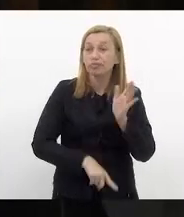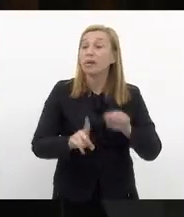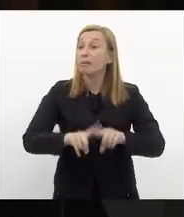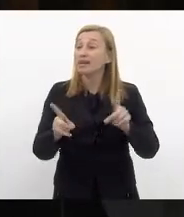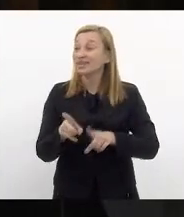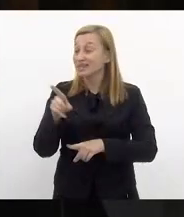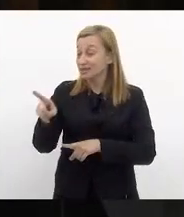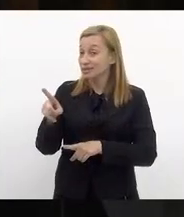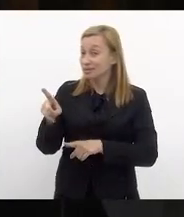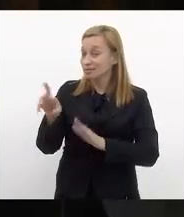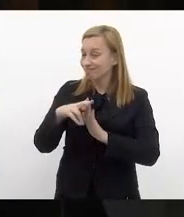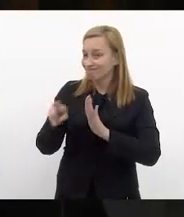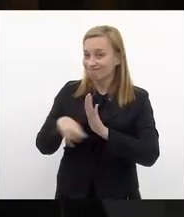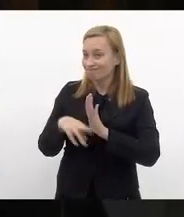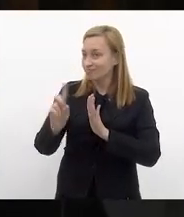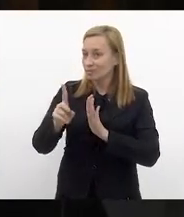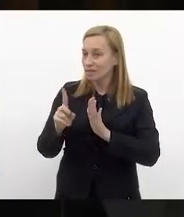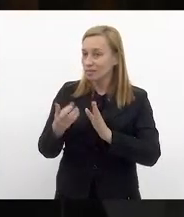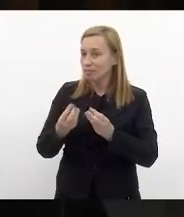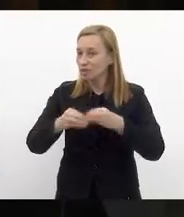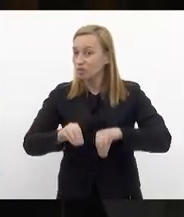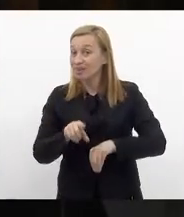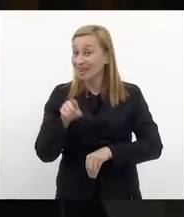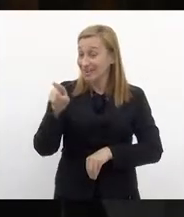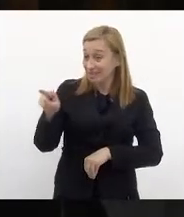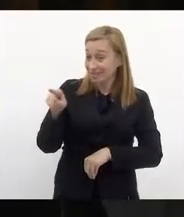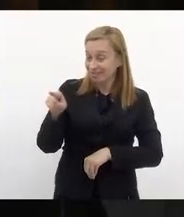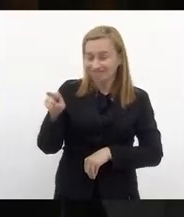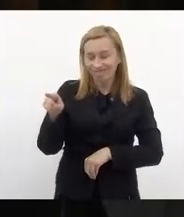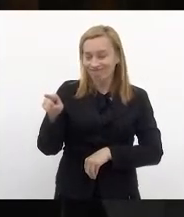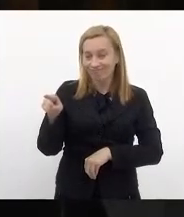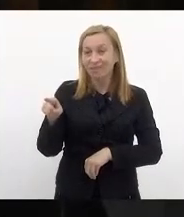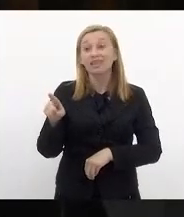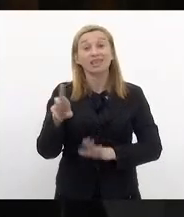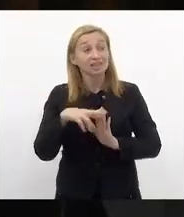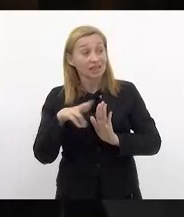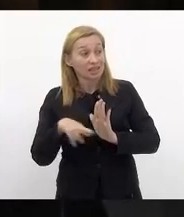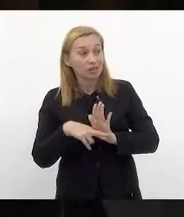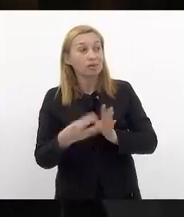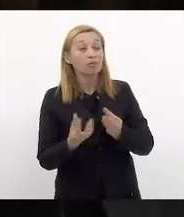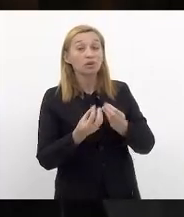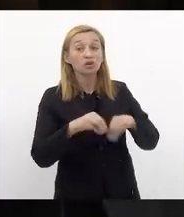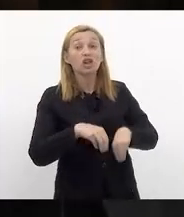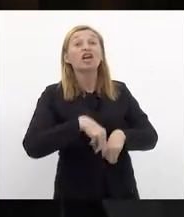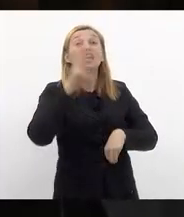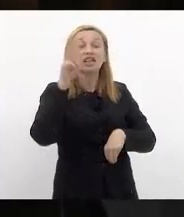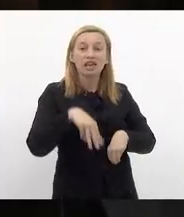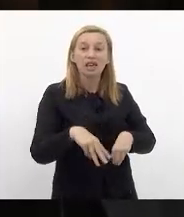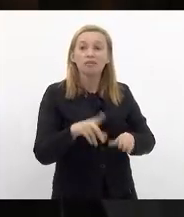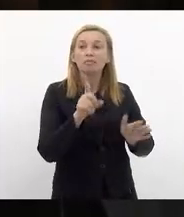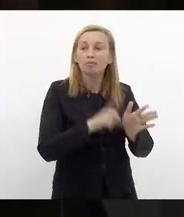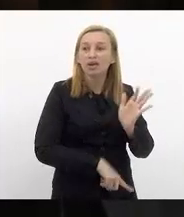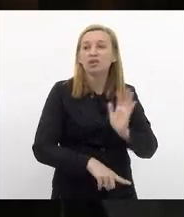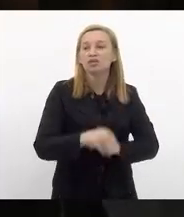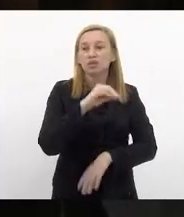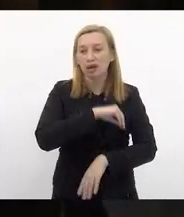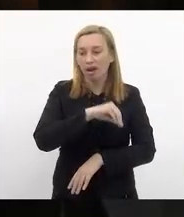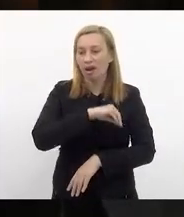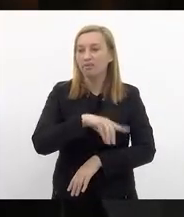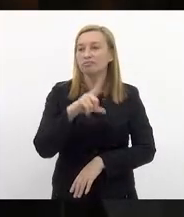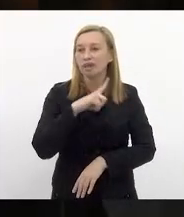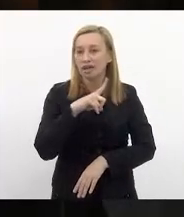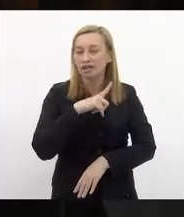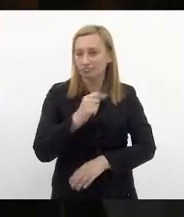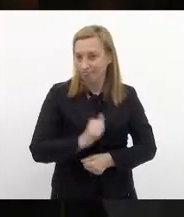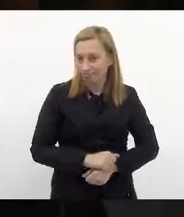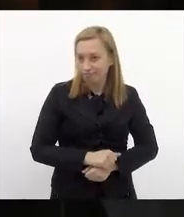medida não é para atingir esses. Essa medida é para atingir quem ganha menos. É quem a